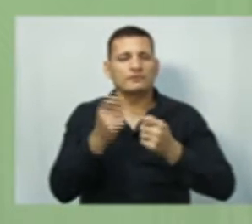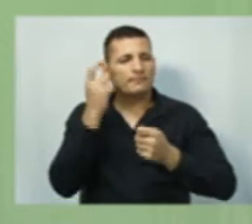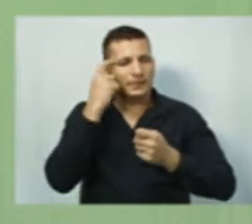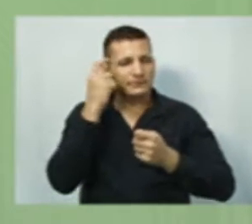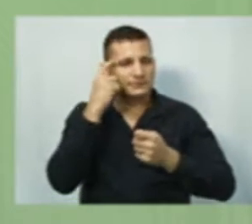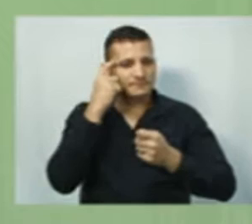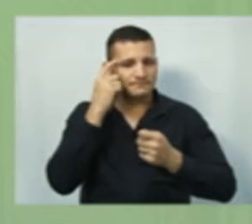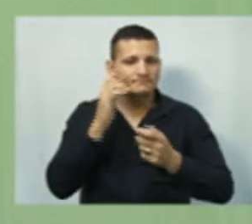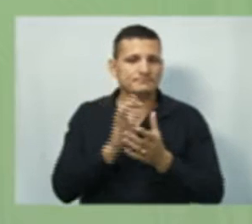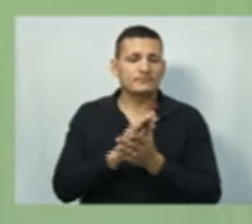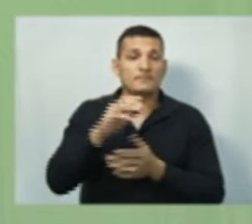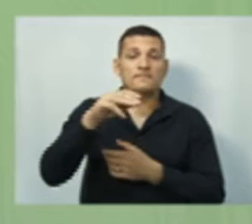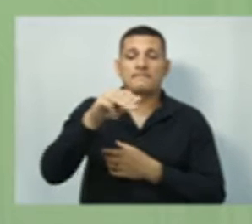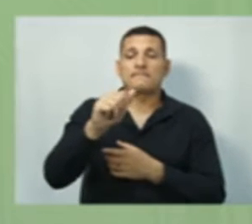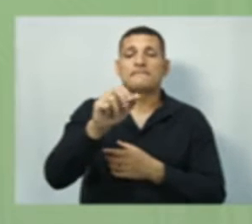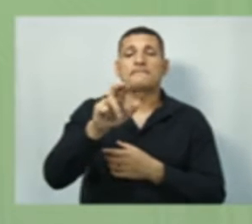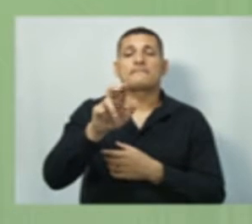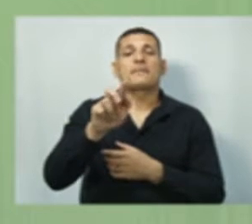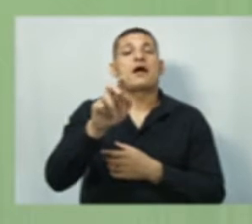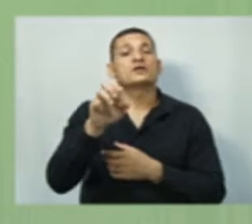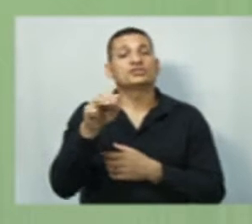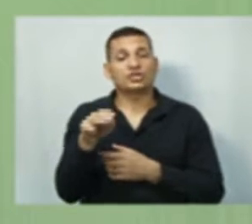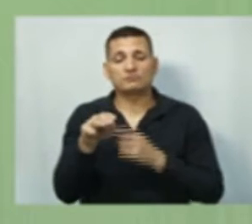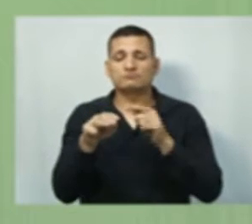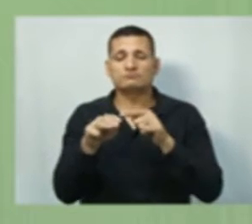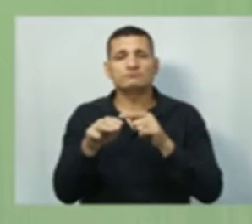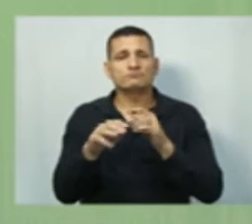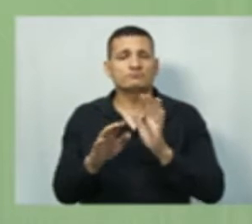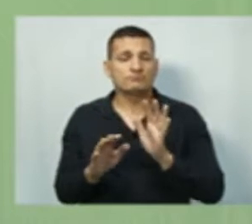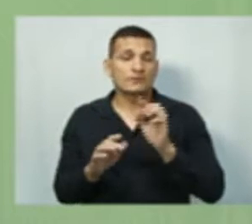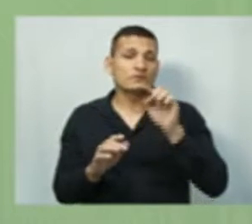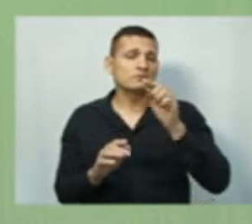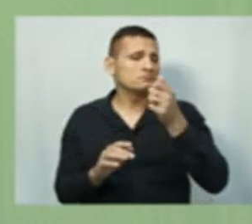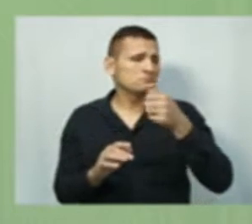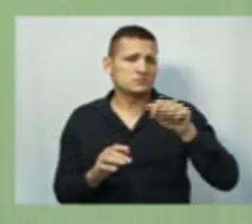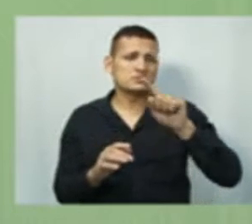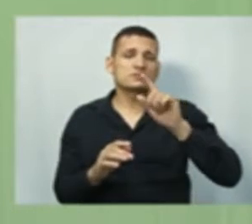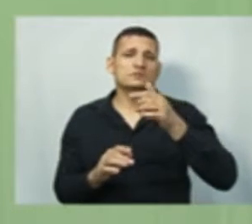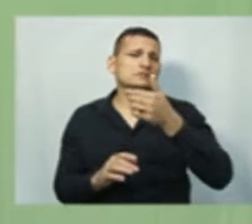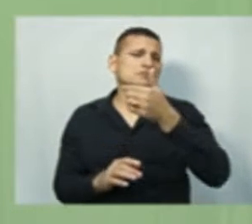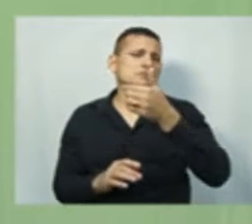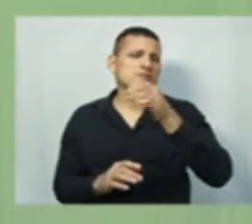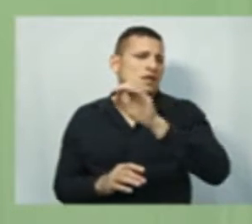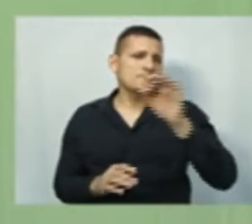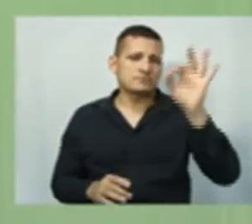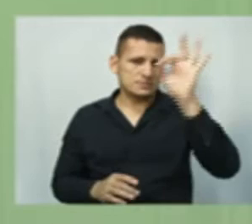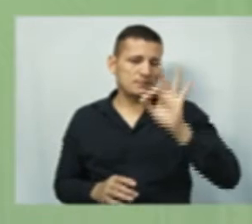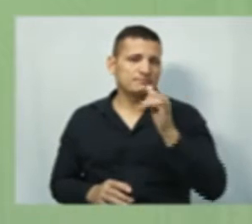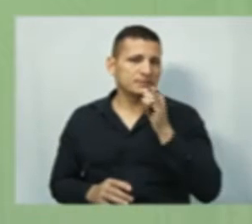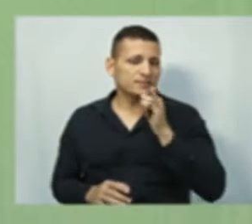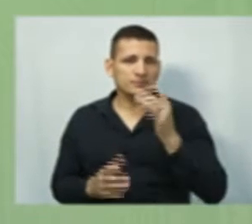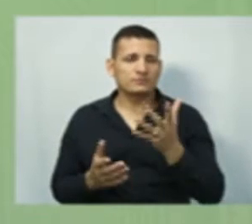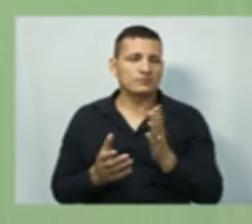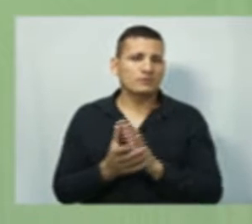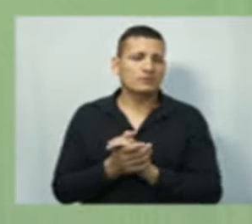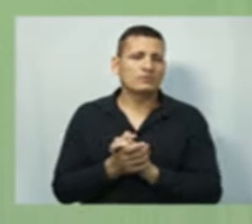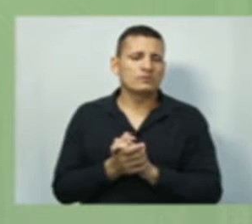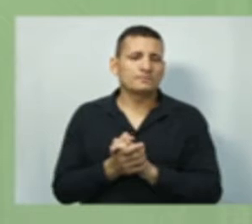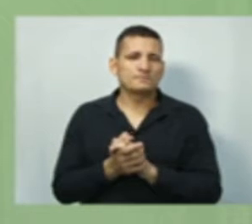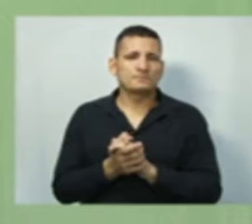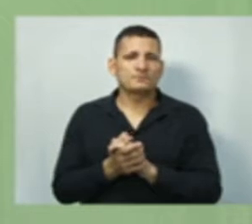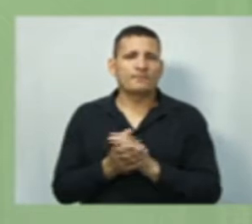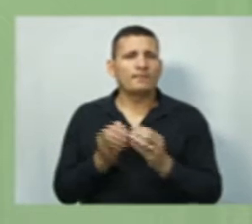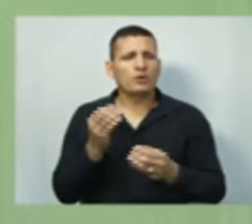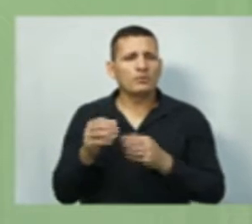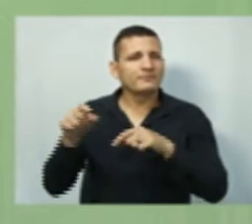muito, a margem. A ideia é que você não precisa trocar 100% de uma coisa por outra. Por exemplo, quando eu falo de como colher uma